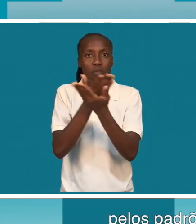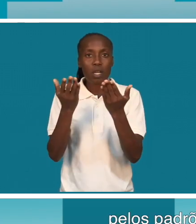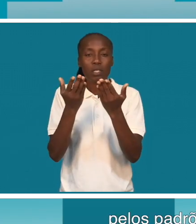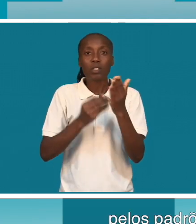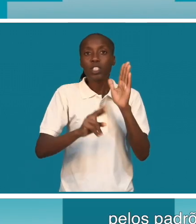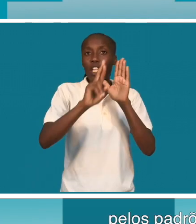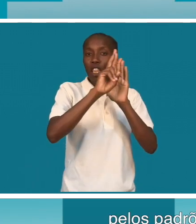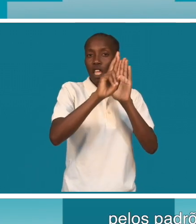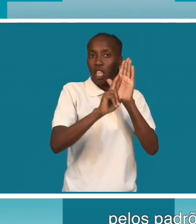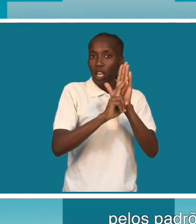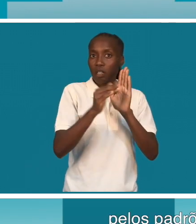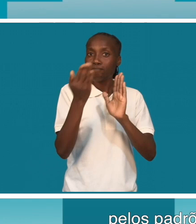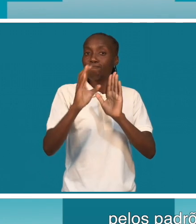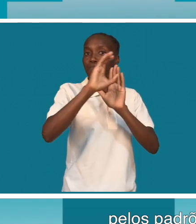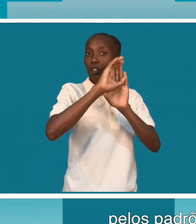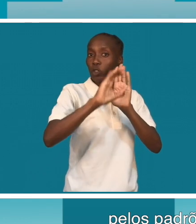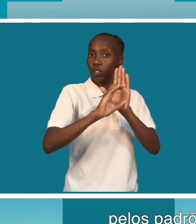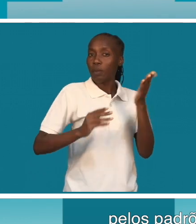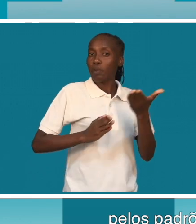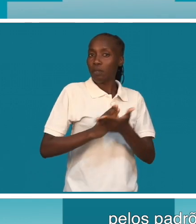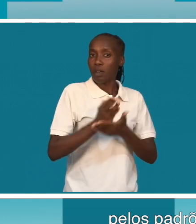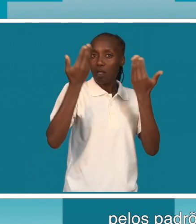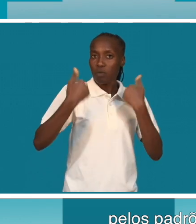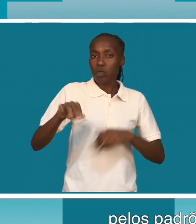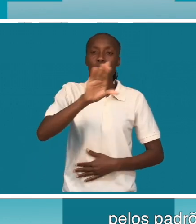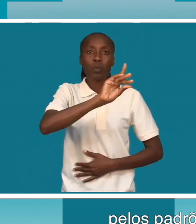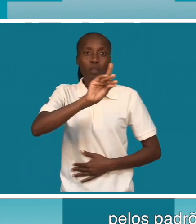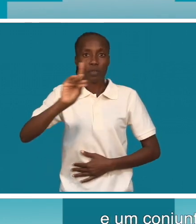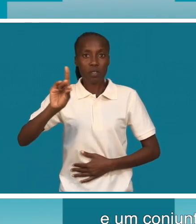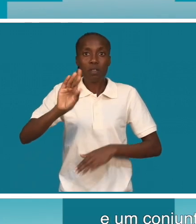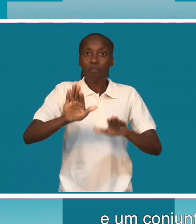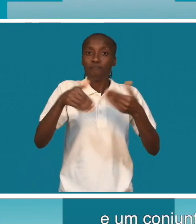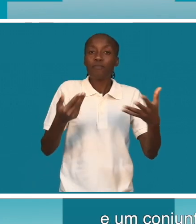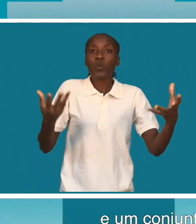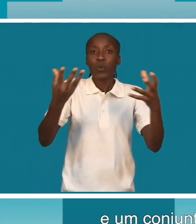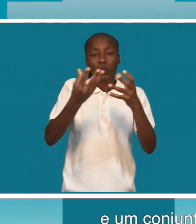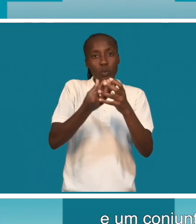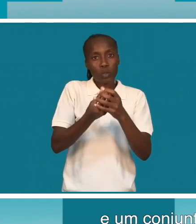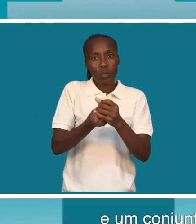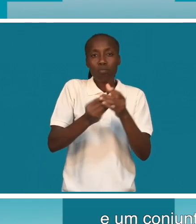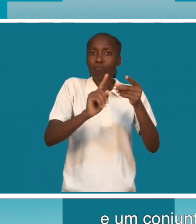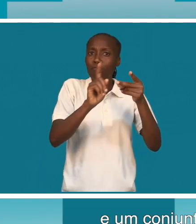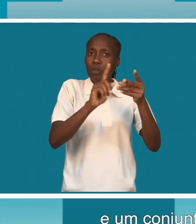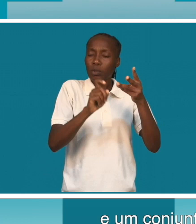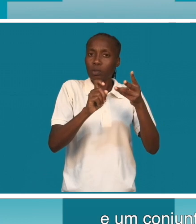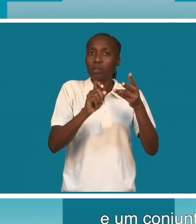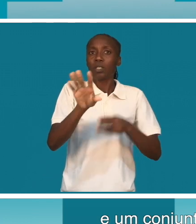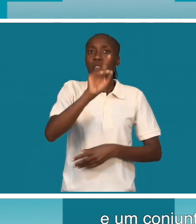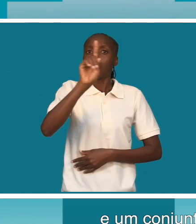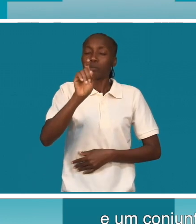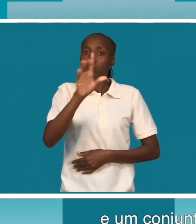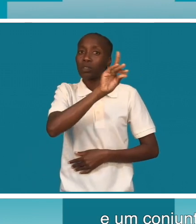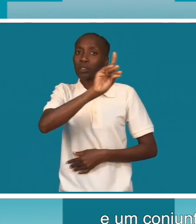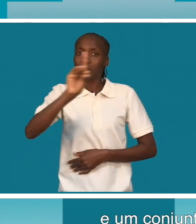pelos padrões definidos na Convenção sobre as Direitos das Pessoas com Deficiência e um conjunto de perguntas sobre a